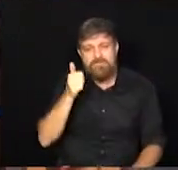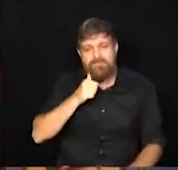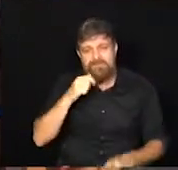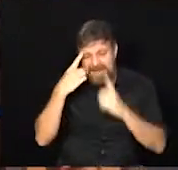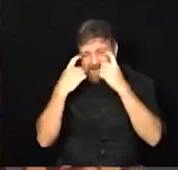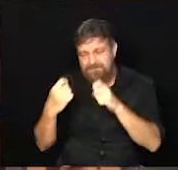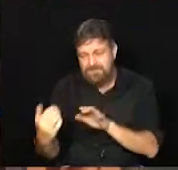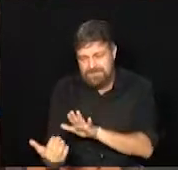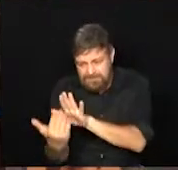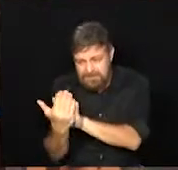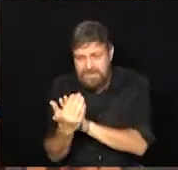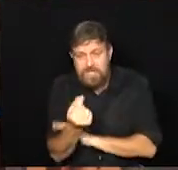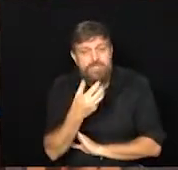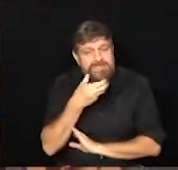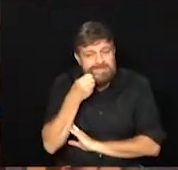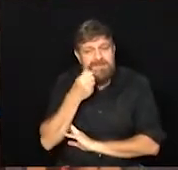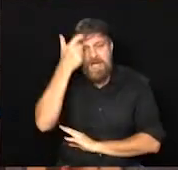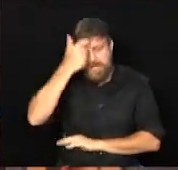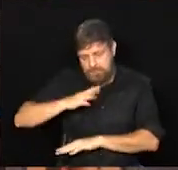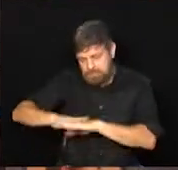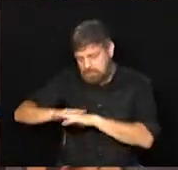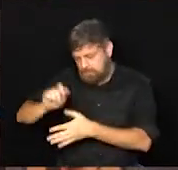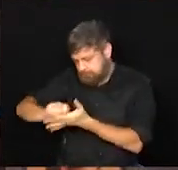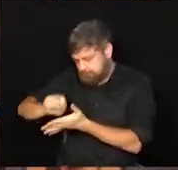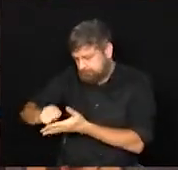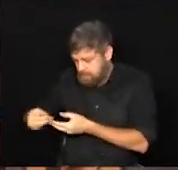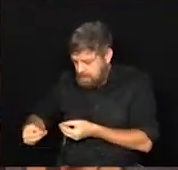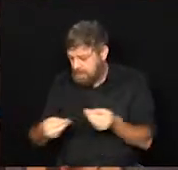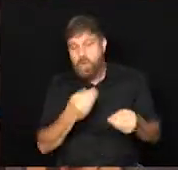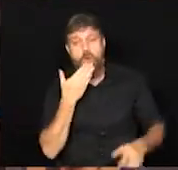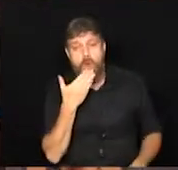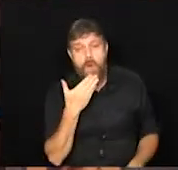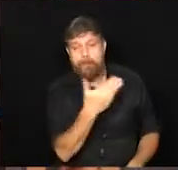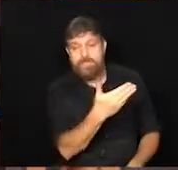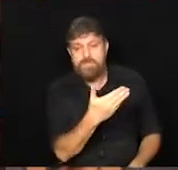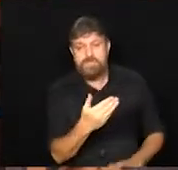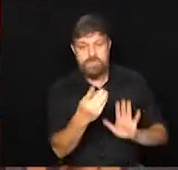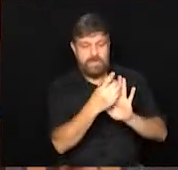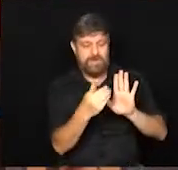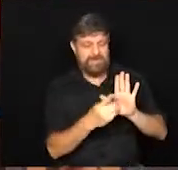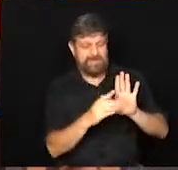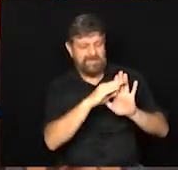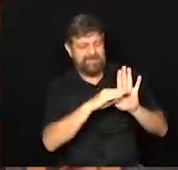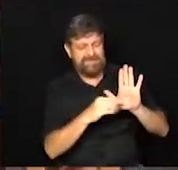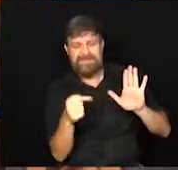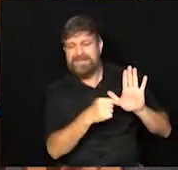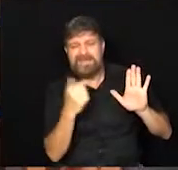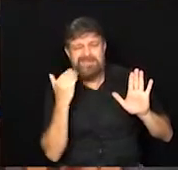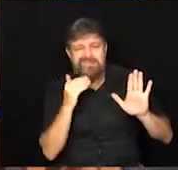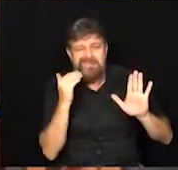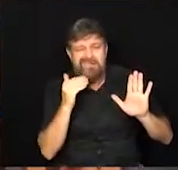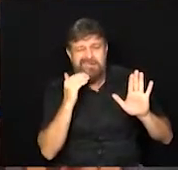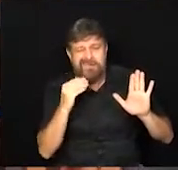violência contra as mulheres. Isso que a vereadora Mariana Conte disse, é isso, o decreto pouco avança, né?